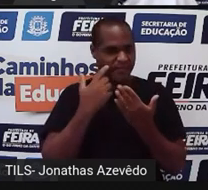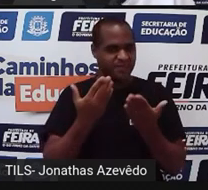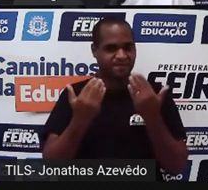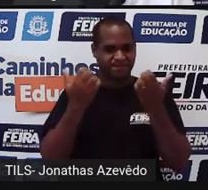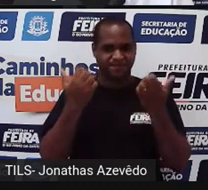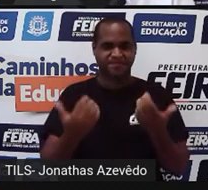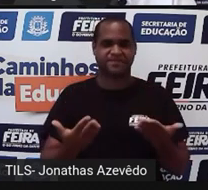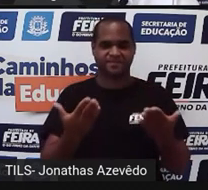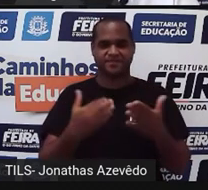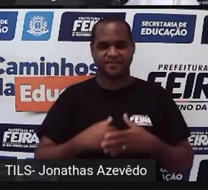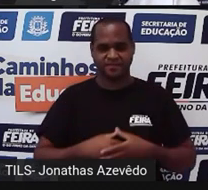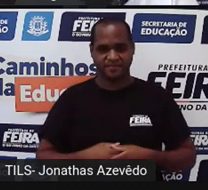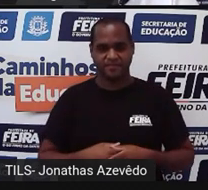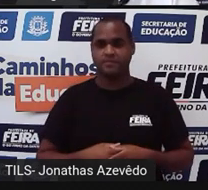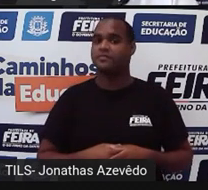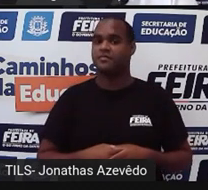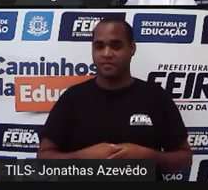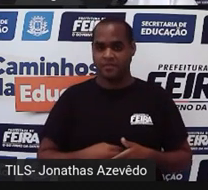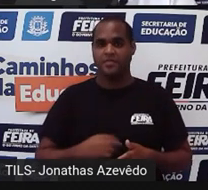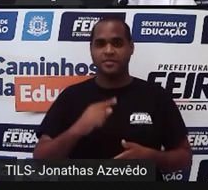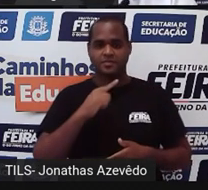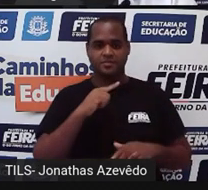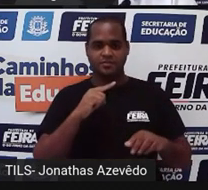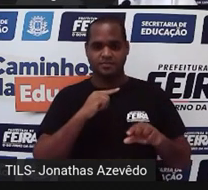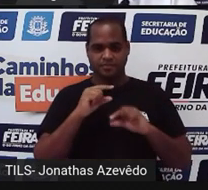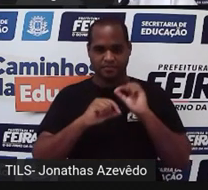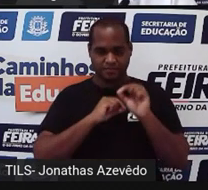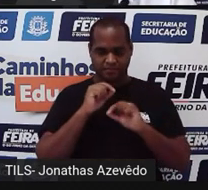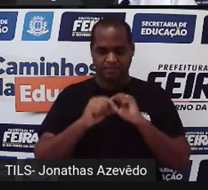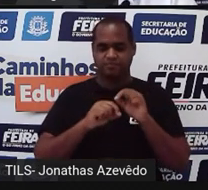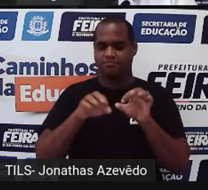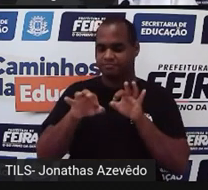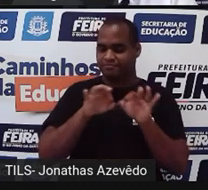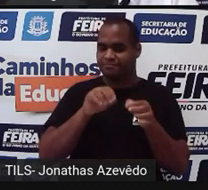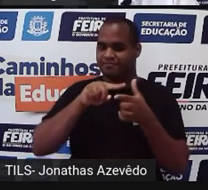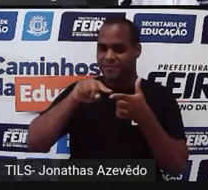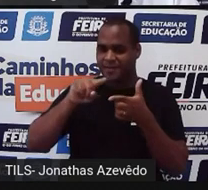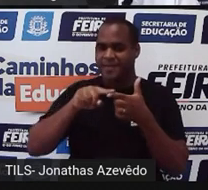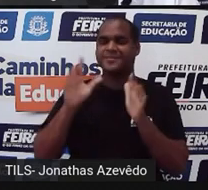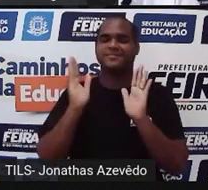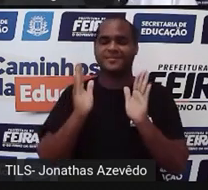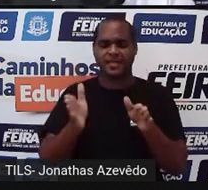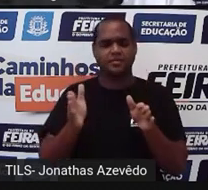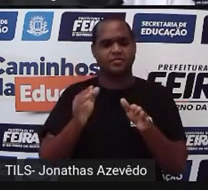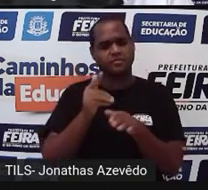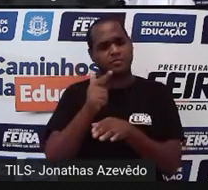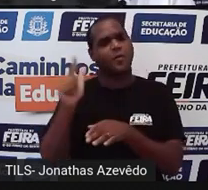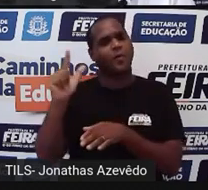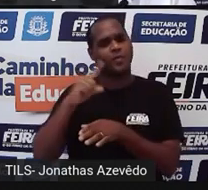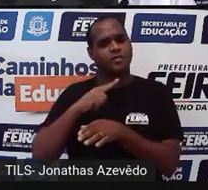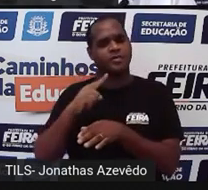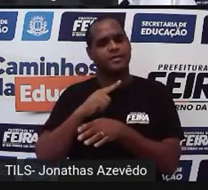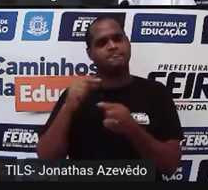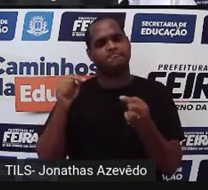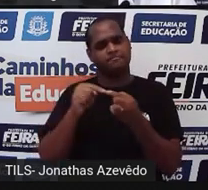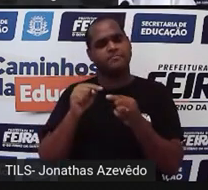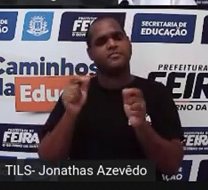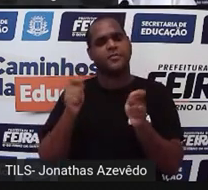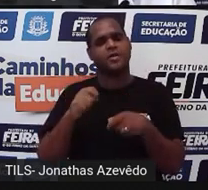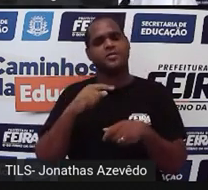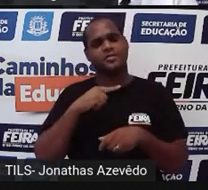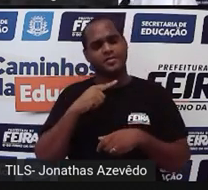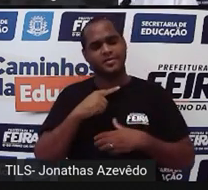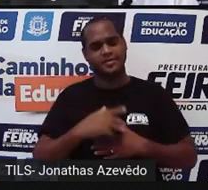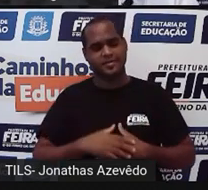só. A gente já resolveu esse problema. Só que existe outra forma de resolver, tá